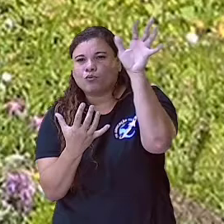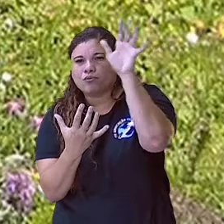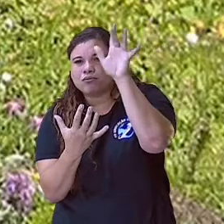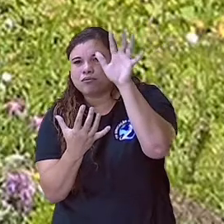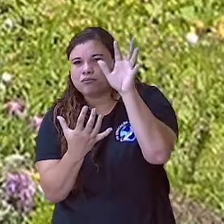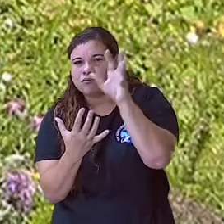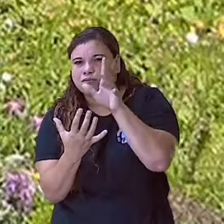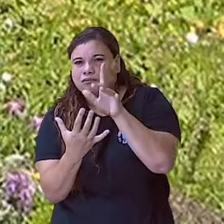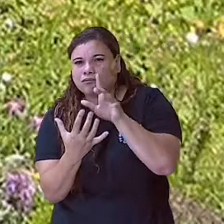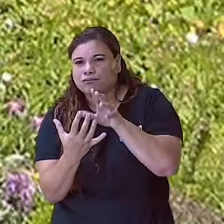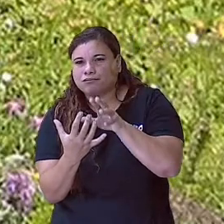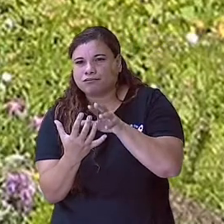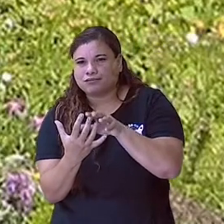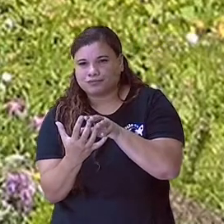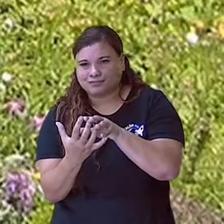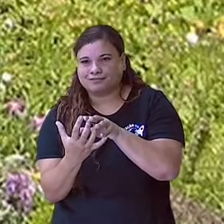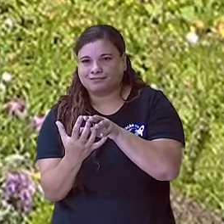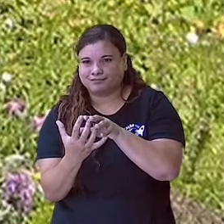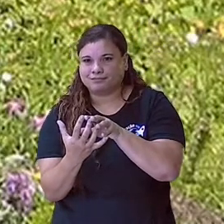verão. E